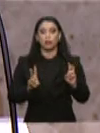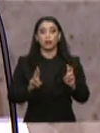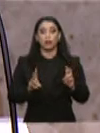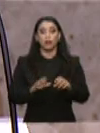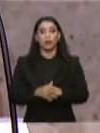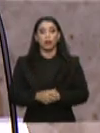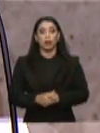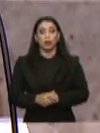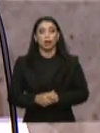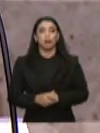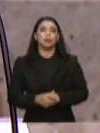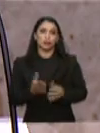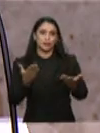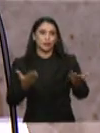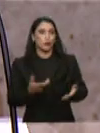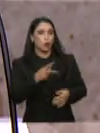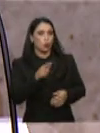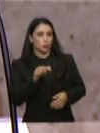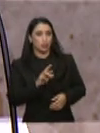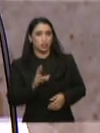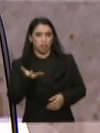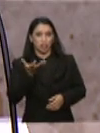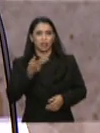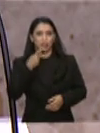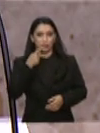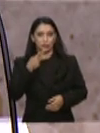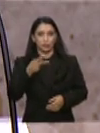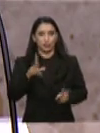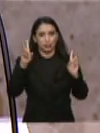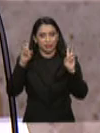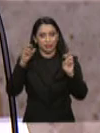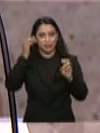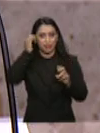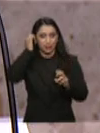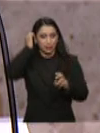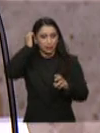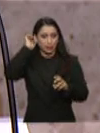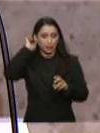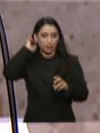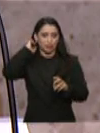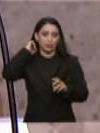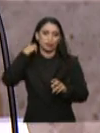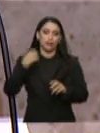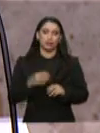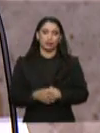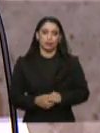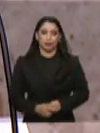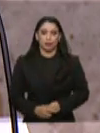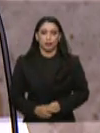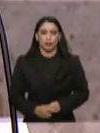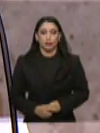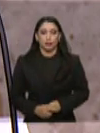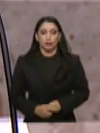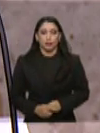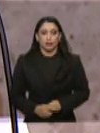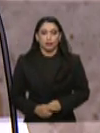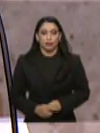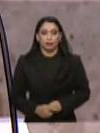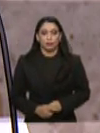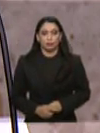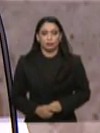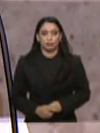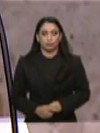que o senhor Procurador-Geral da República me pediu a palavra antes, então eu fiquei só em dúvida se... Queria... o